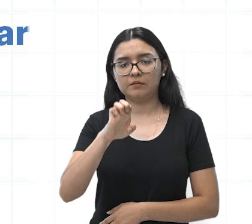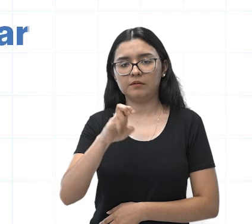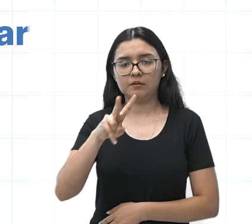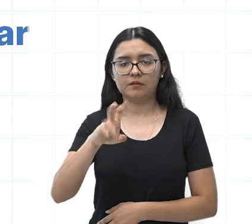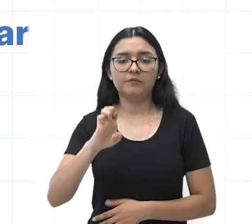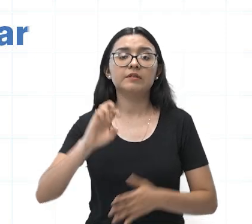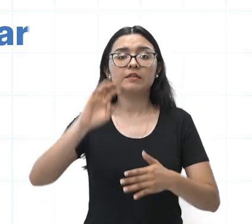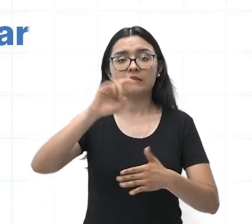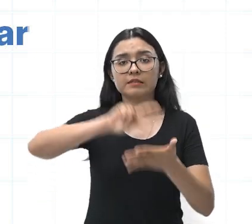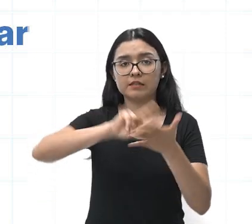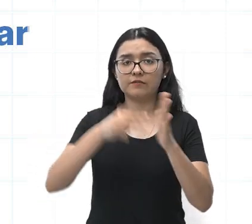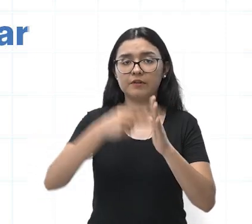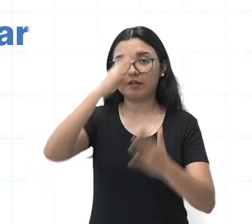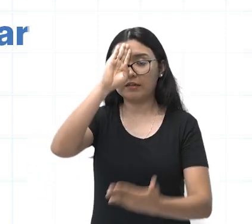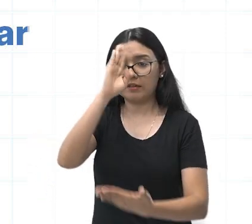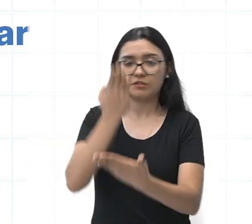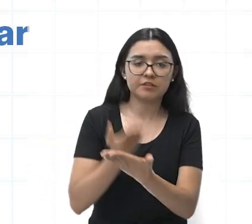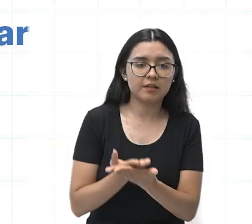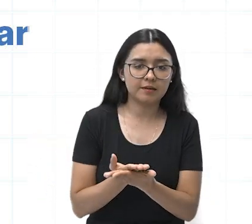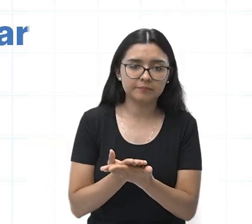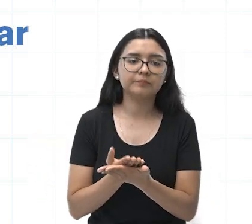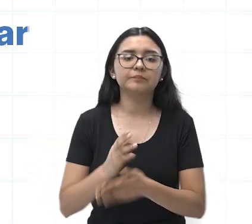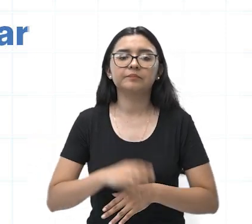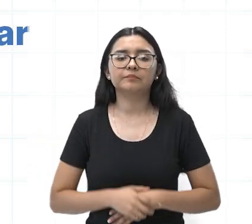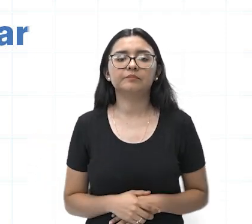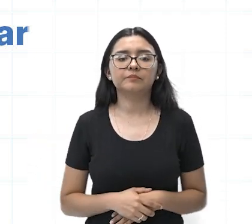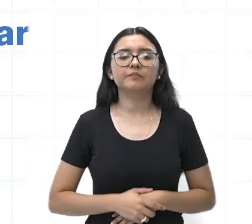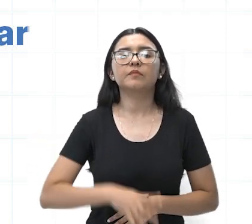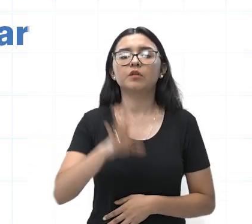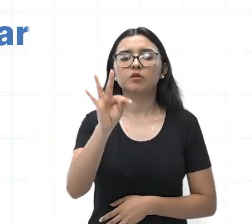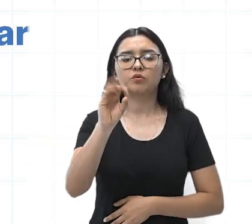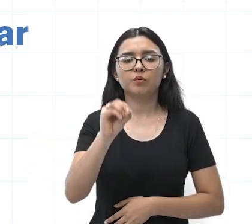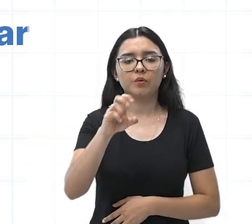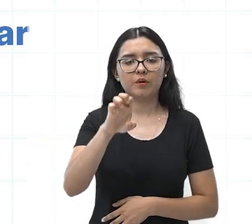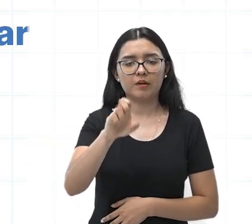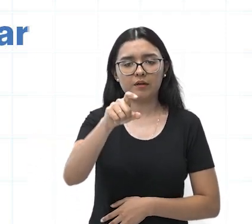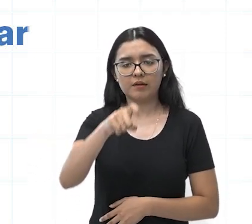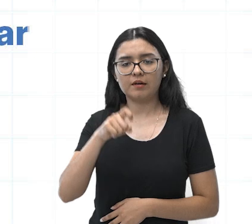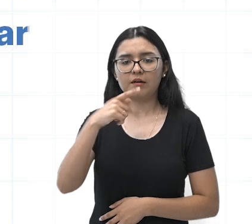é acreditar, to believe. To explain,